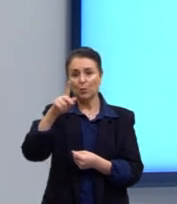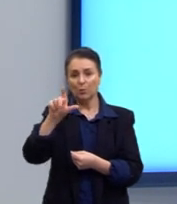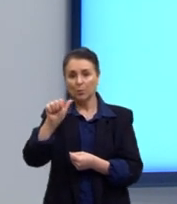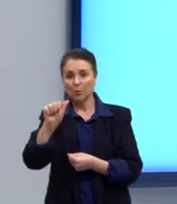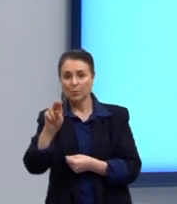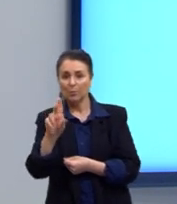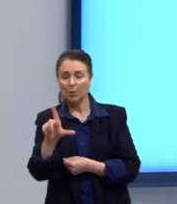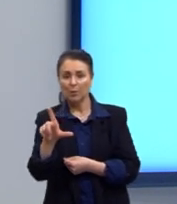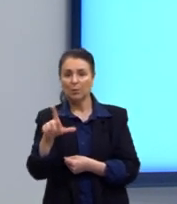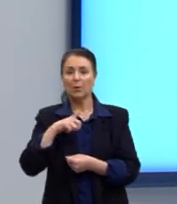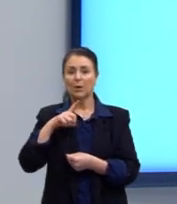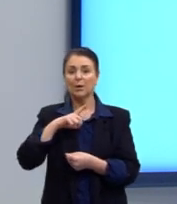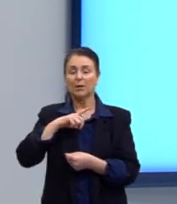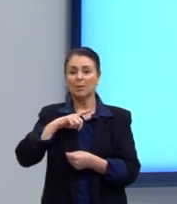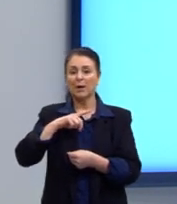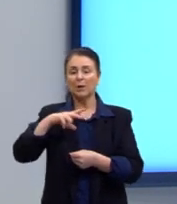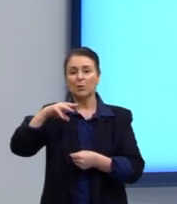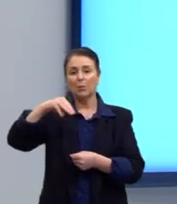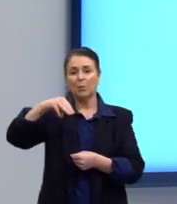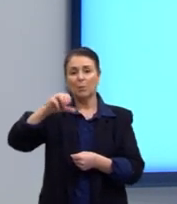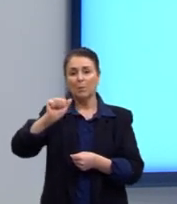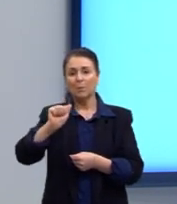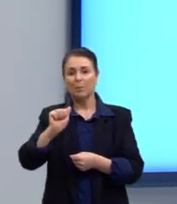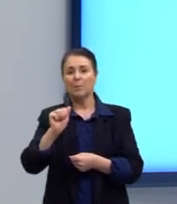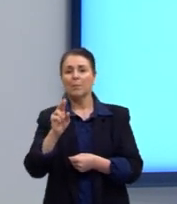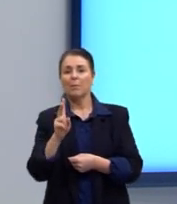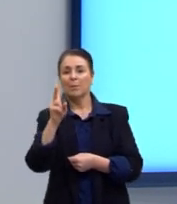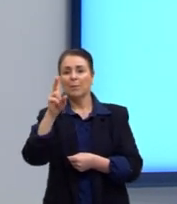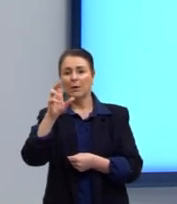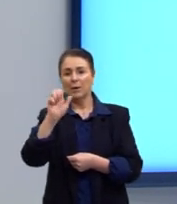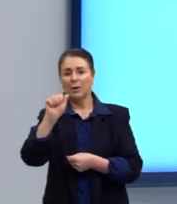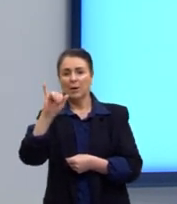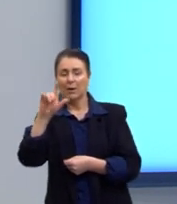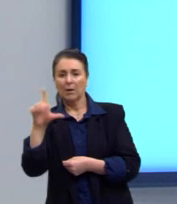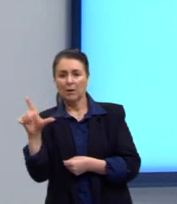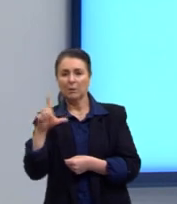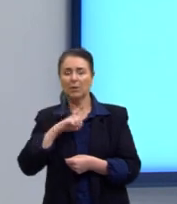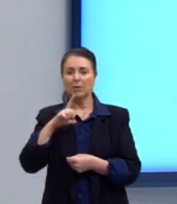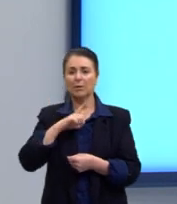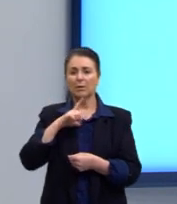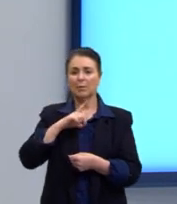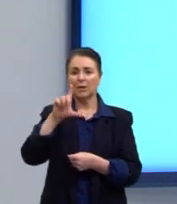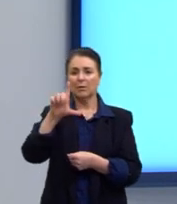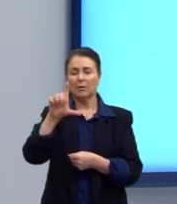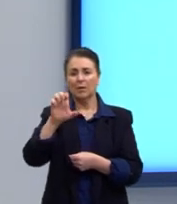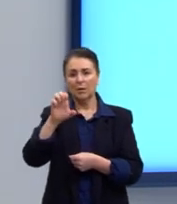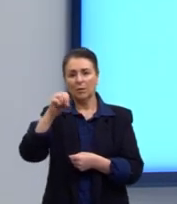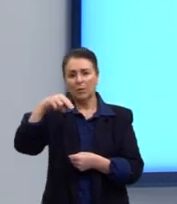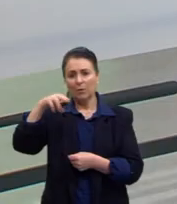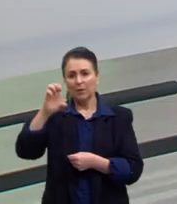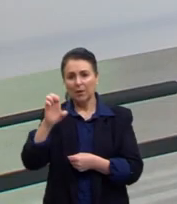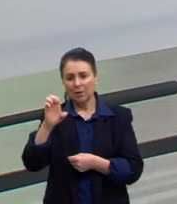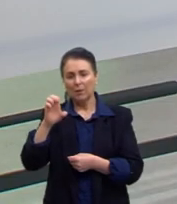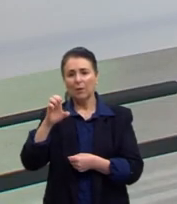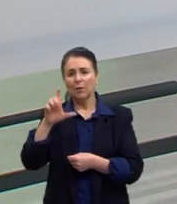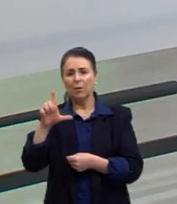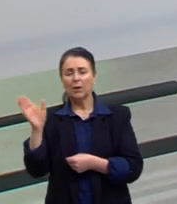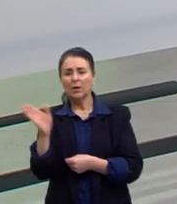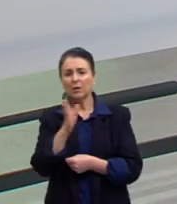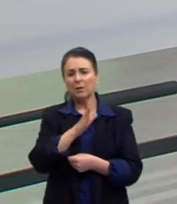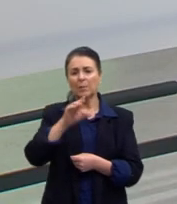No Michael Jackson Lionel Richie do David Foster e também a Madonna Tá então